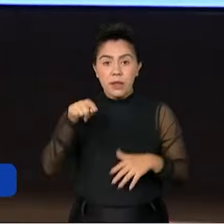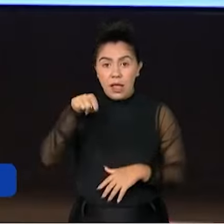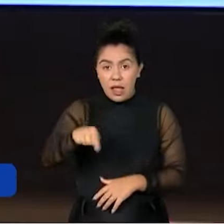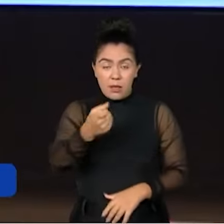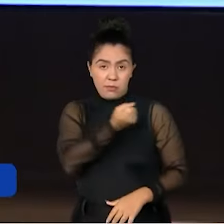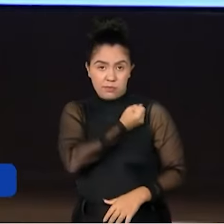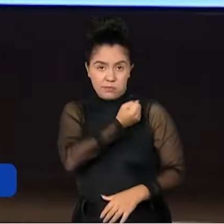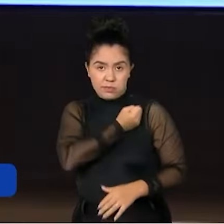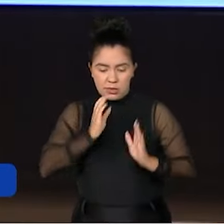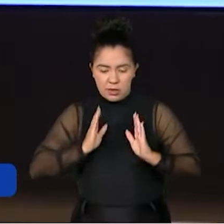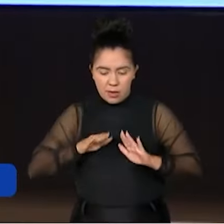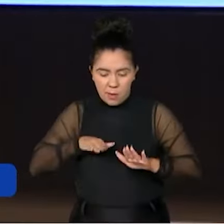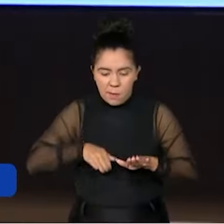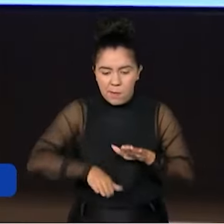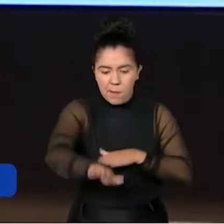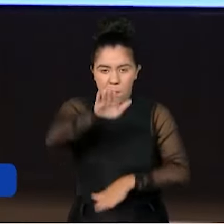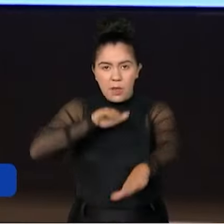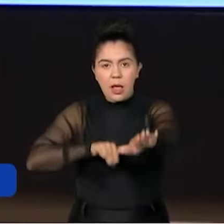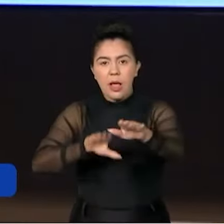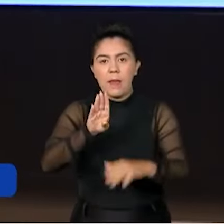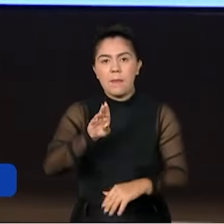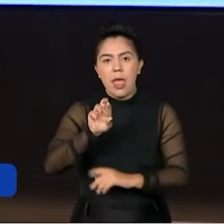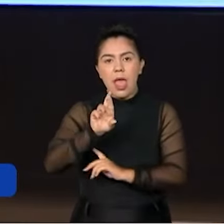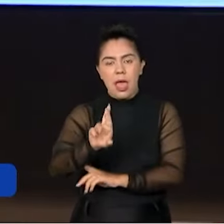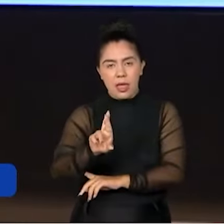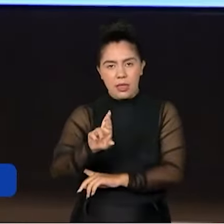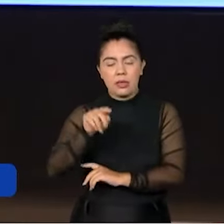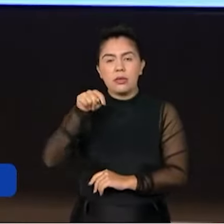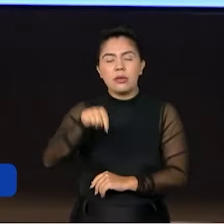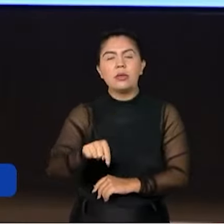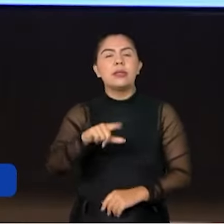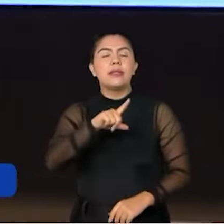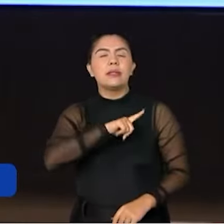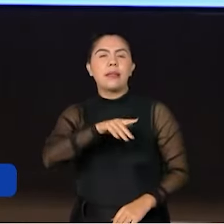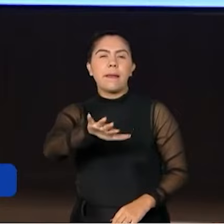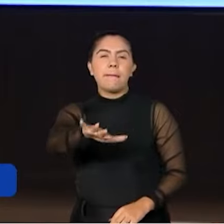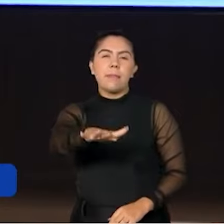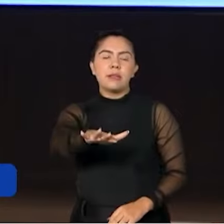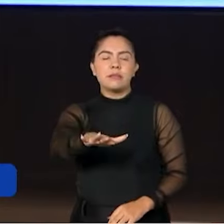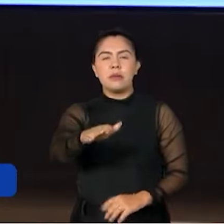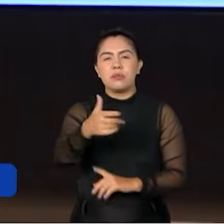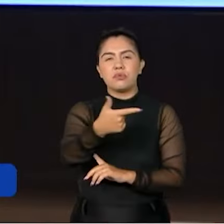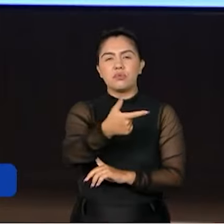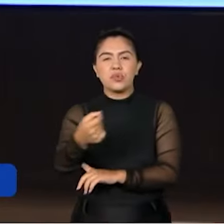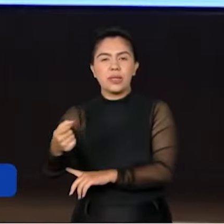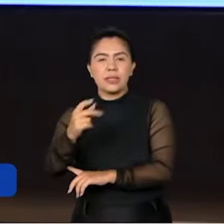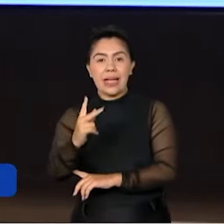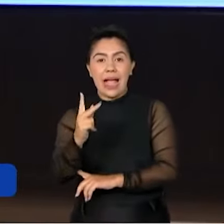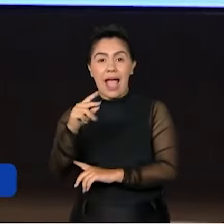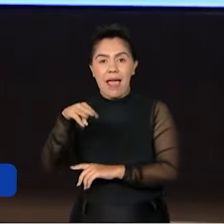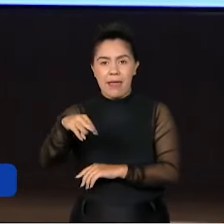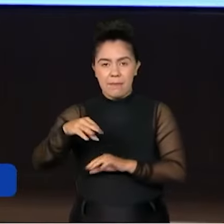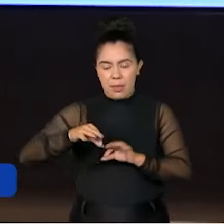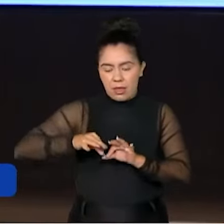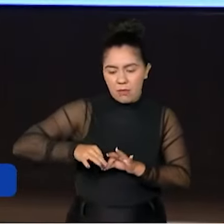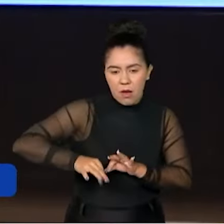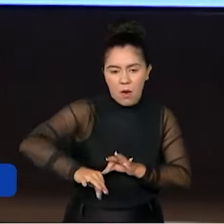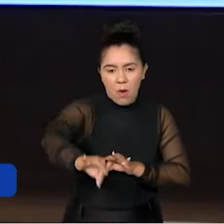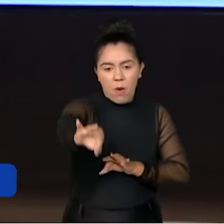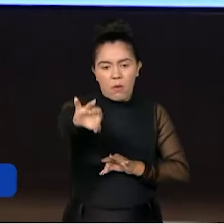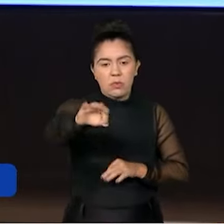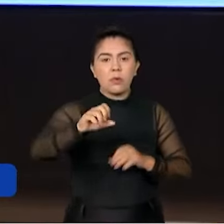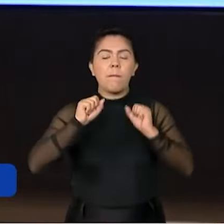BR que o lado de Rondônia tem mais ou menos cerca de 200 quilômetros, que pode sim